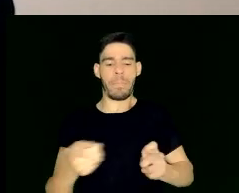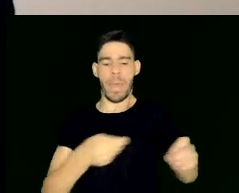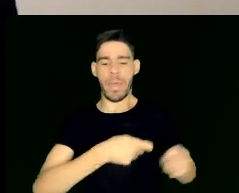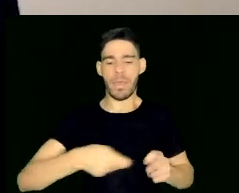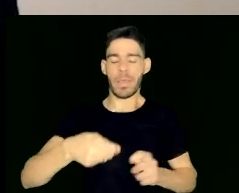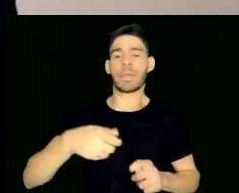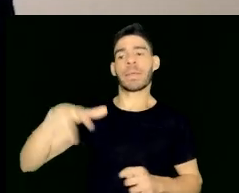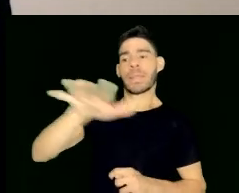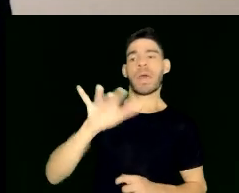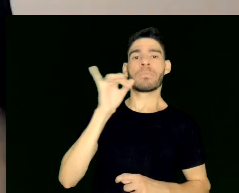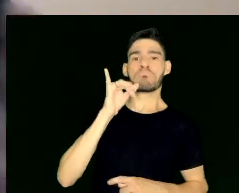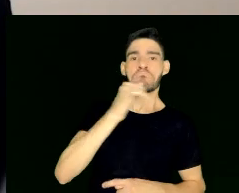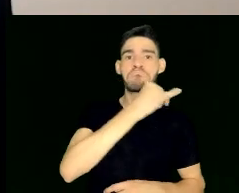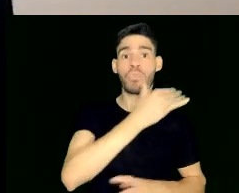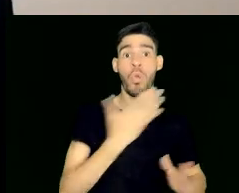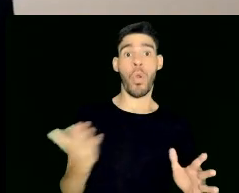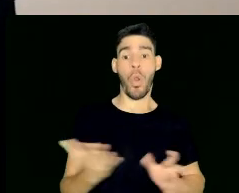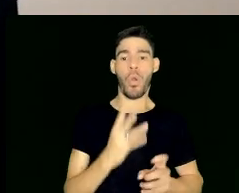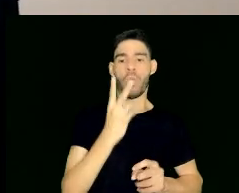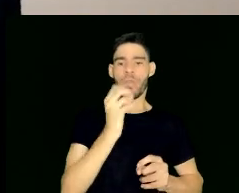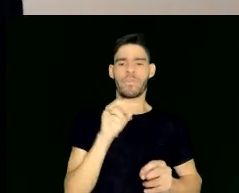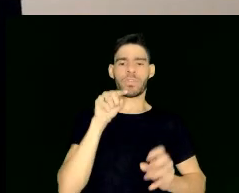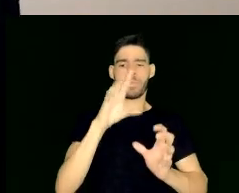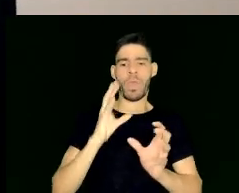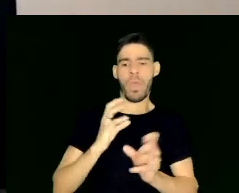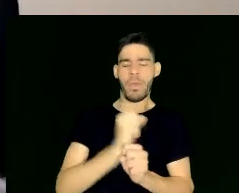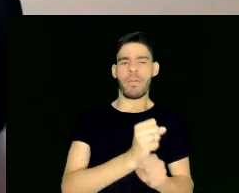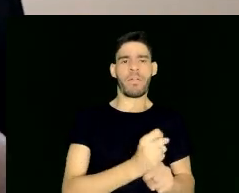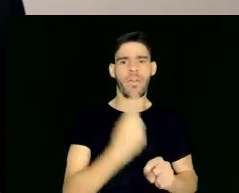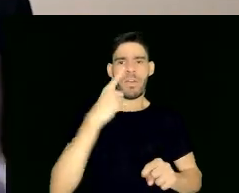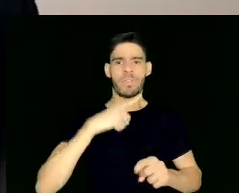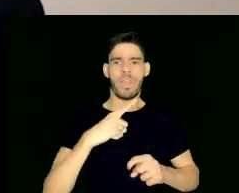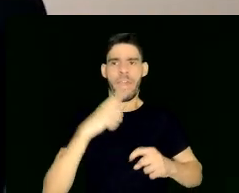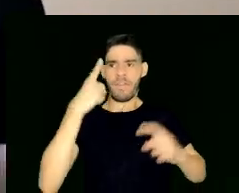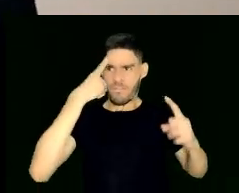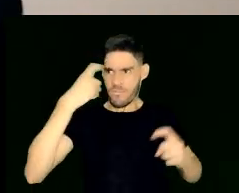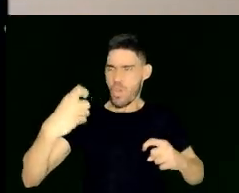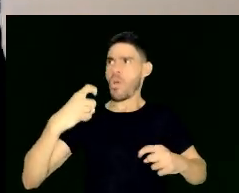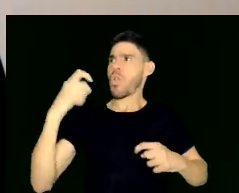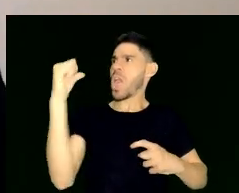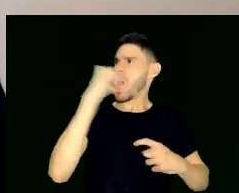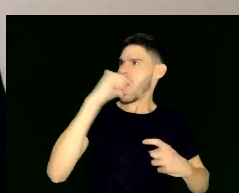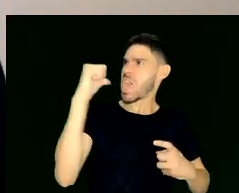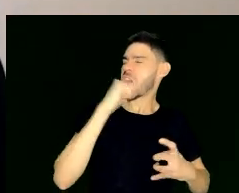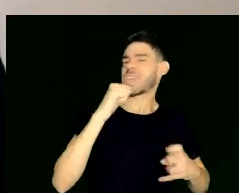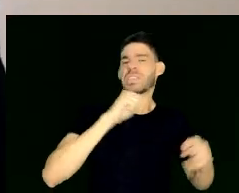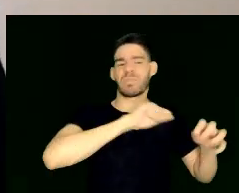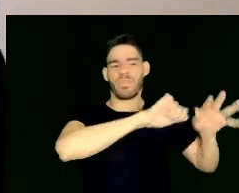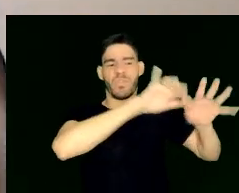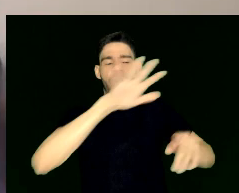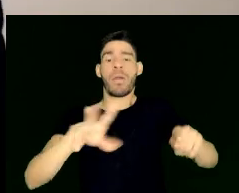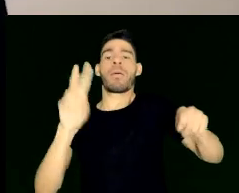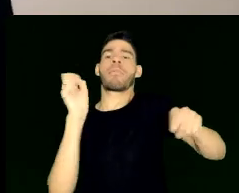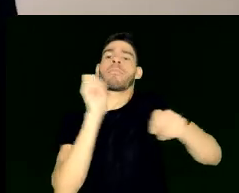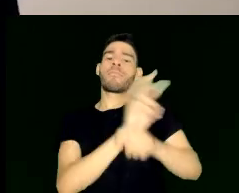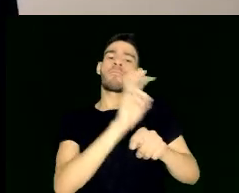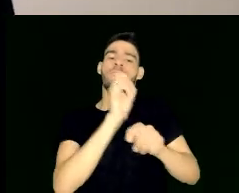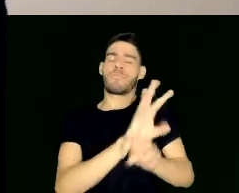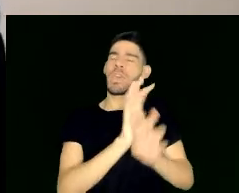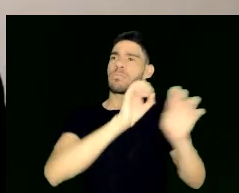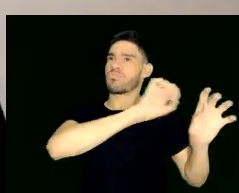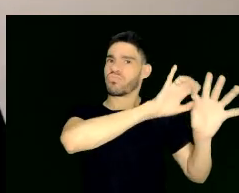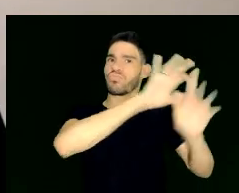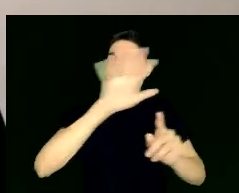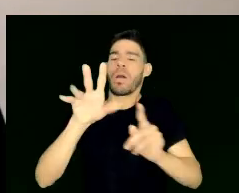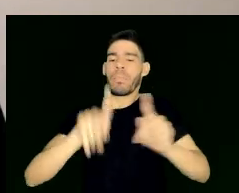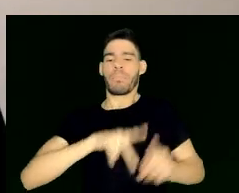às terras Yanomamis. Hoje já são cerca de 20 mil, que levam violência, álcool e especialmente transmitem o vírus